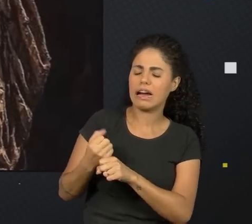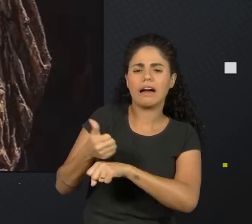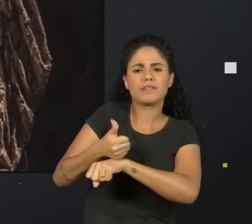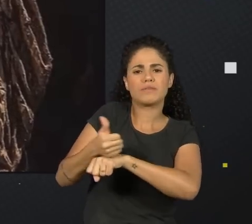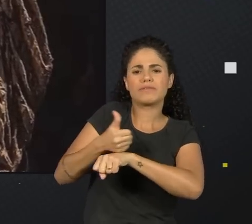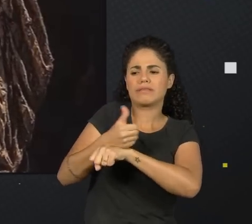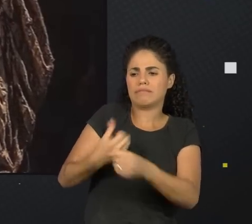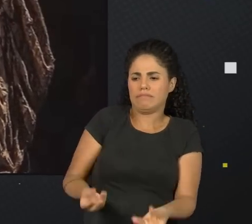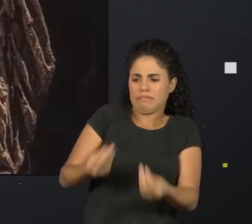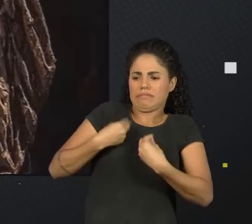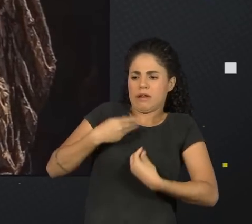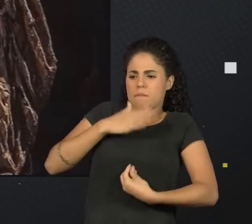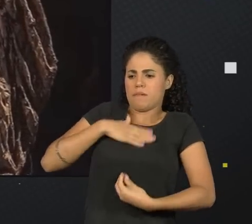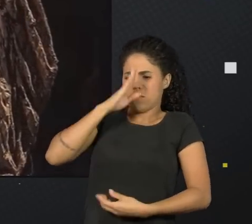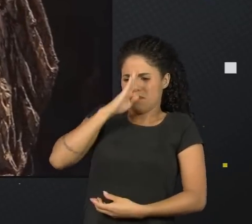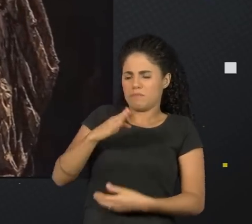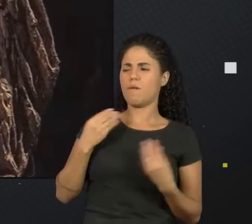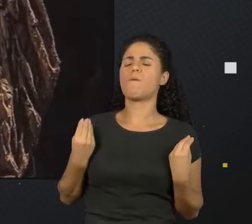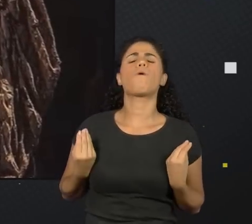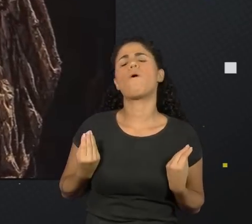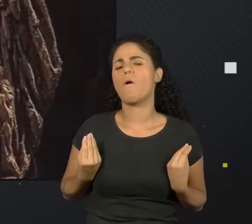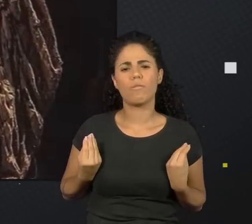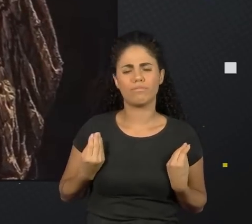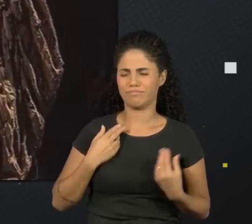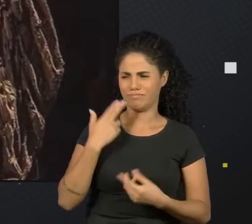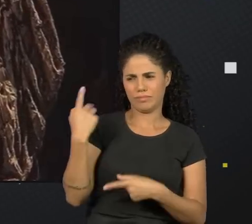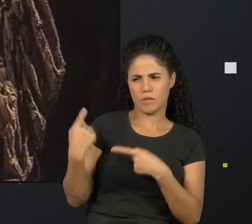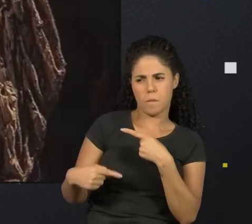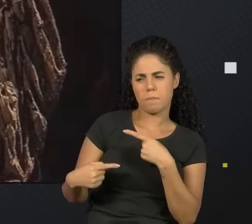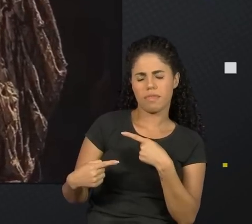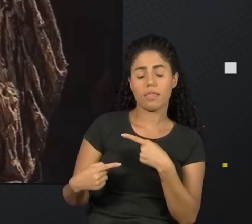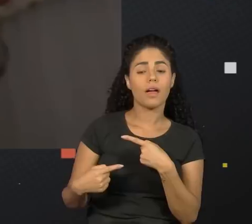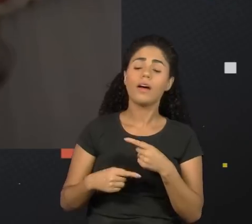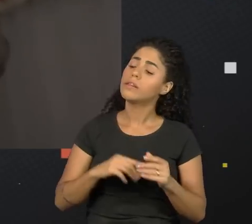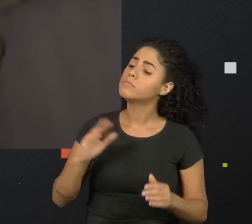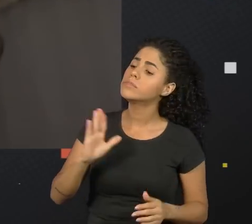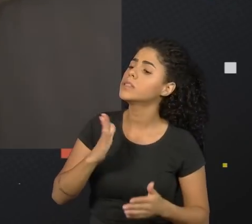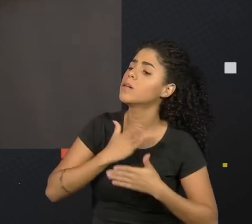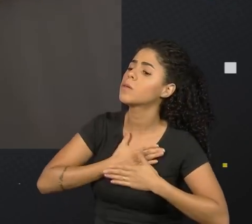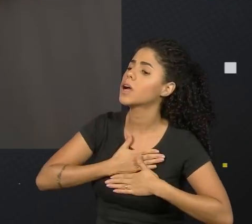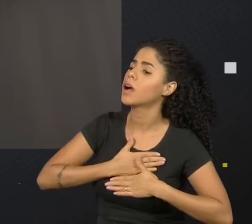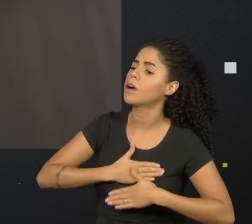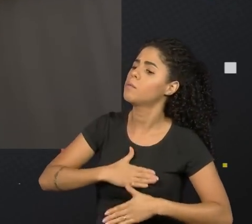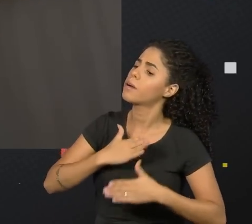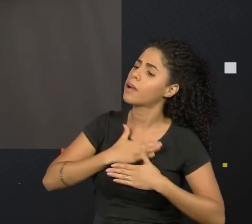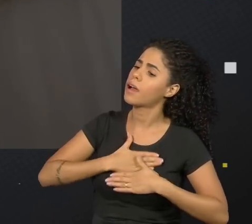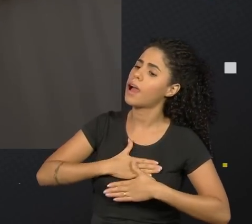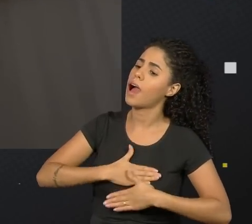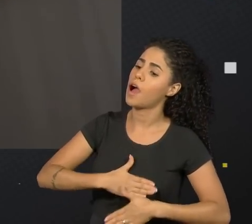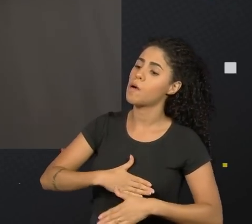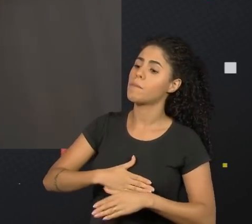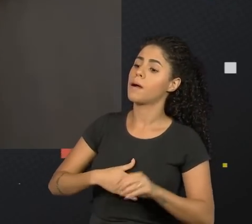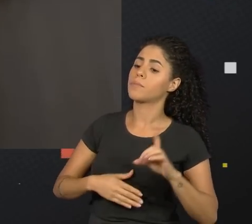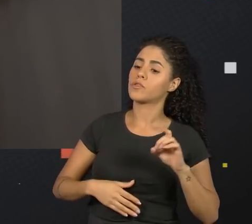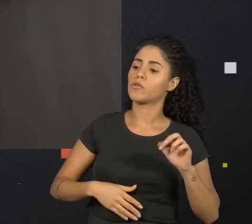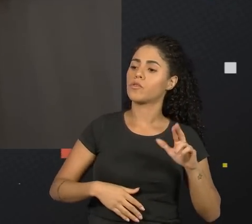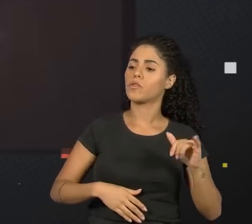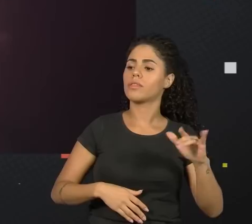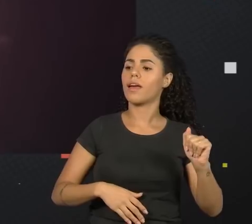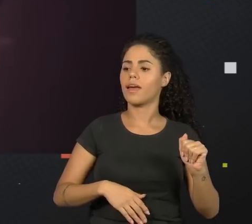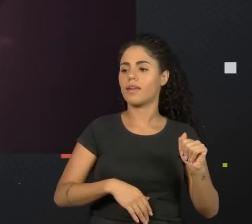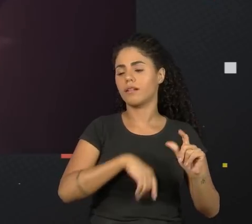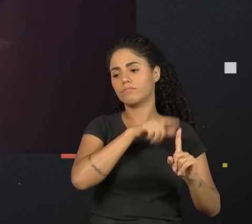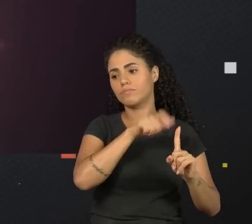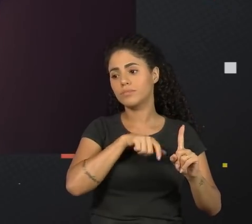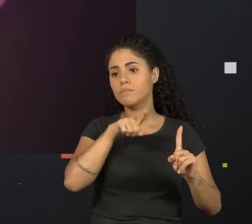papel principal para uma outra pessoa, porque isso não tem sentido. Ele falou, não. A Doroteia é o papel